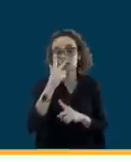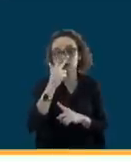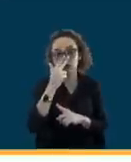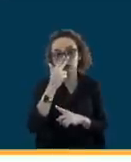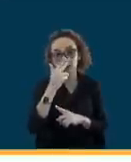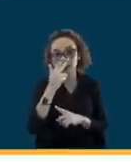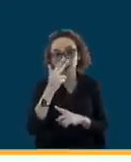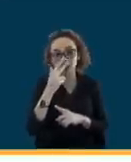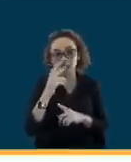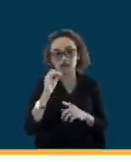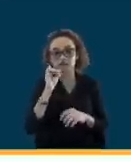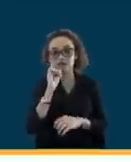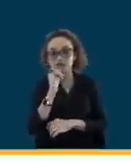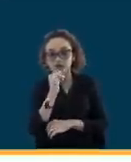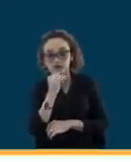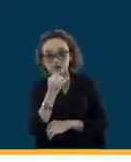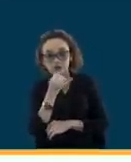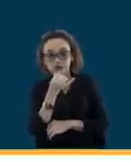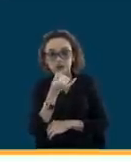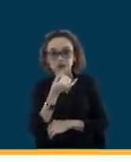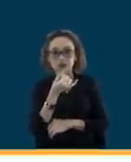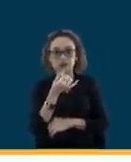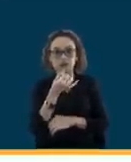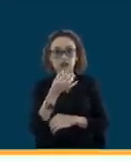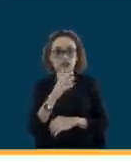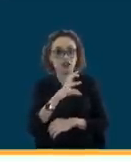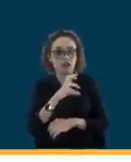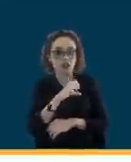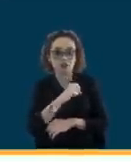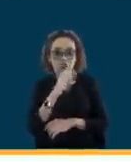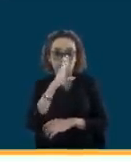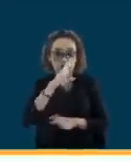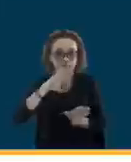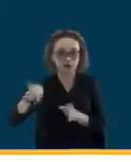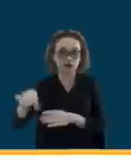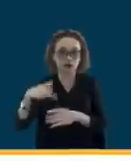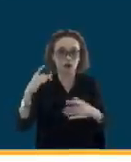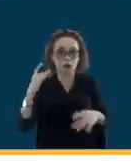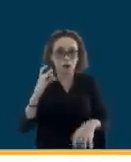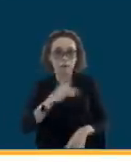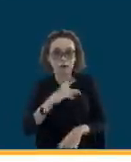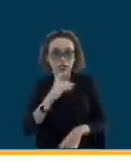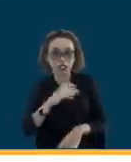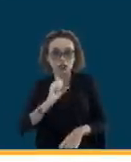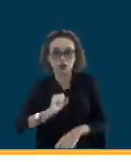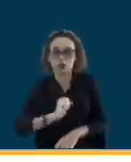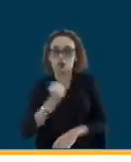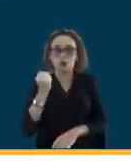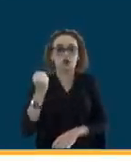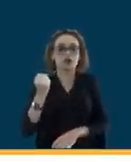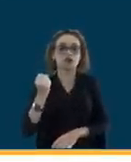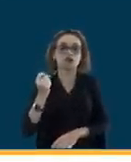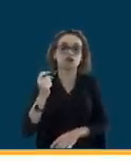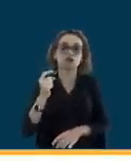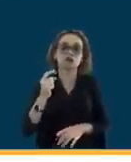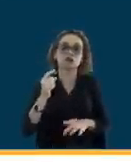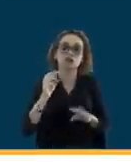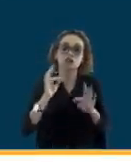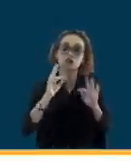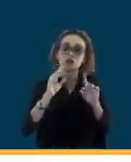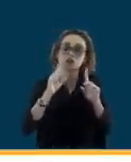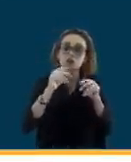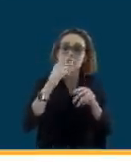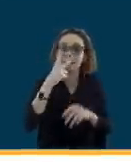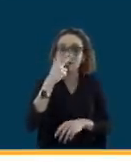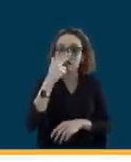da tristeza, do desamor, dos medos, dos ódios. Isso tudo deprime a potência